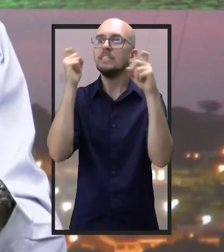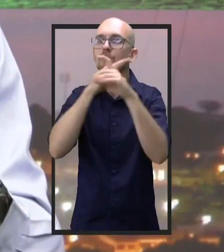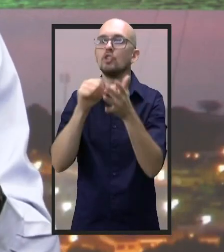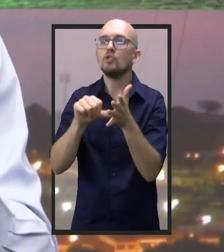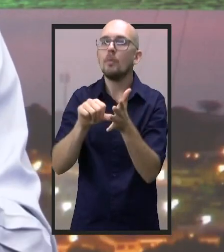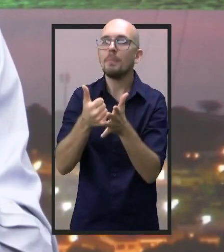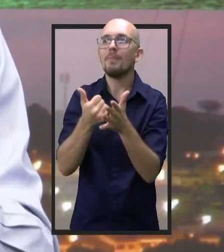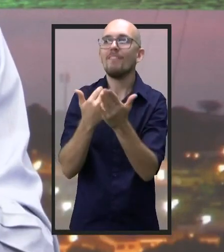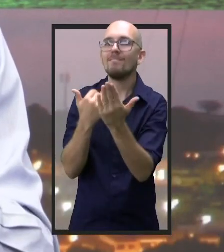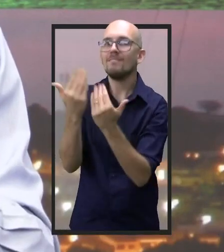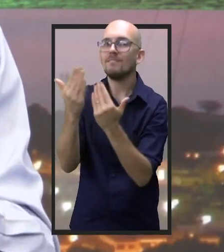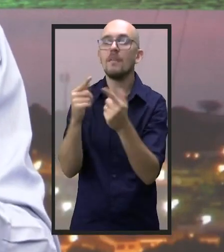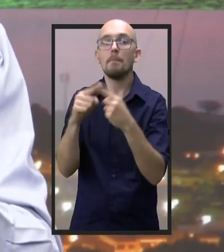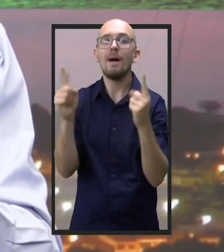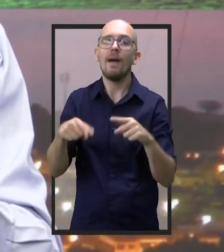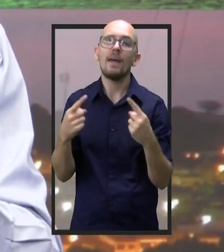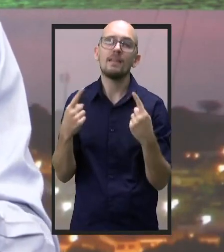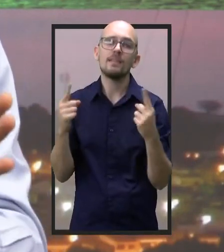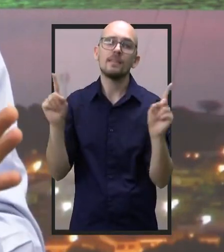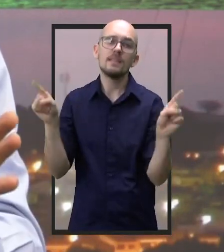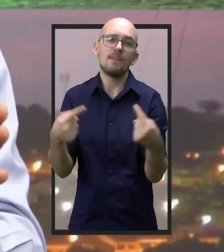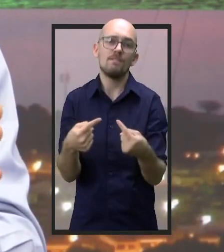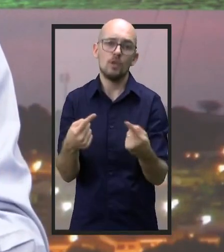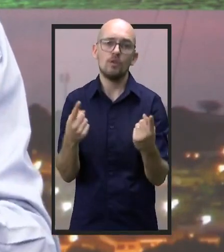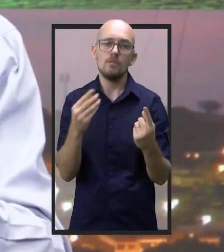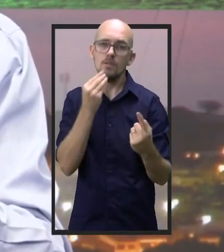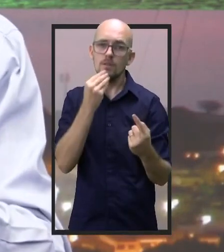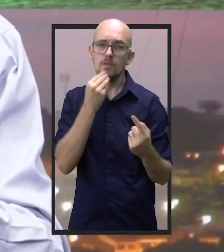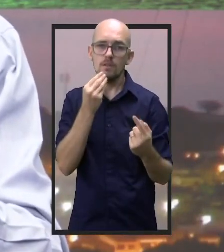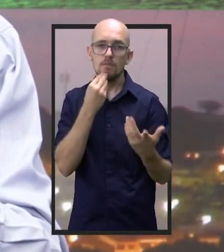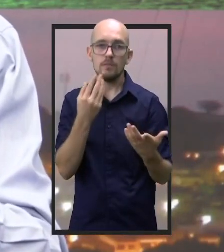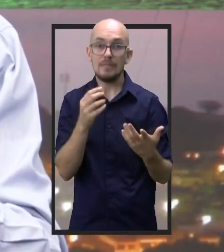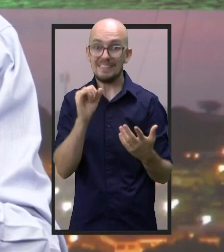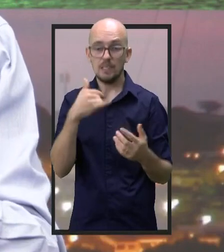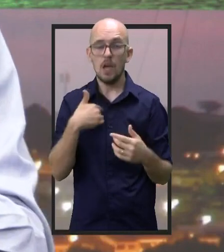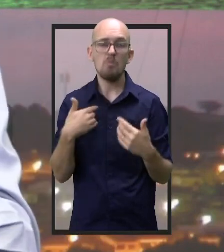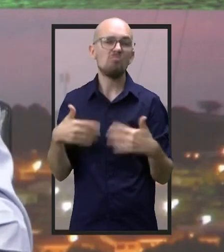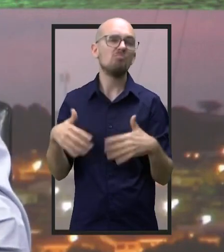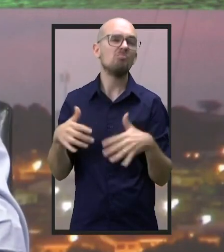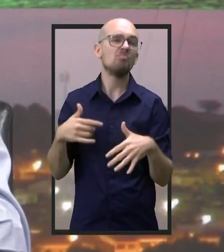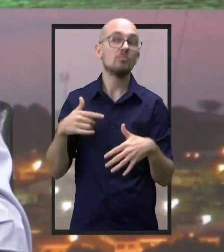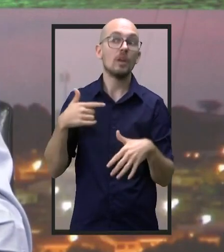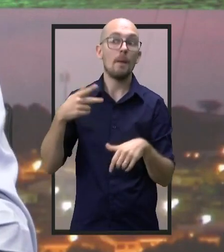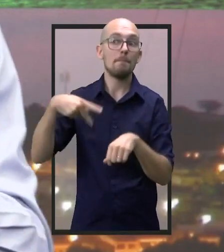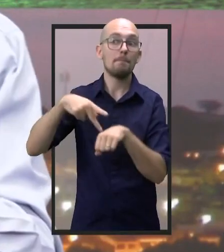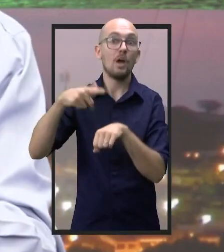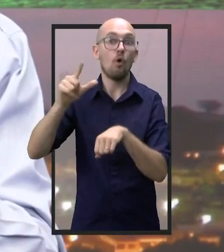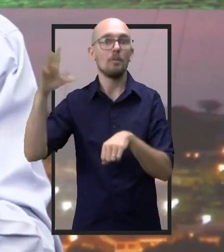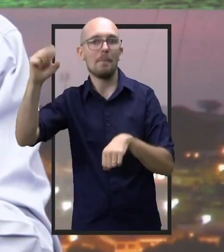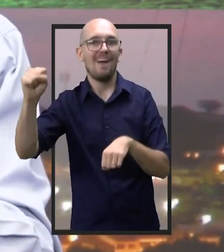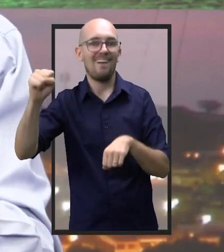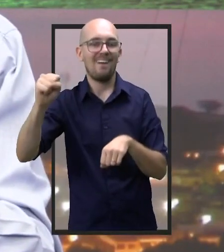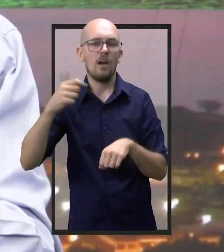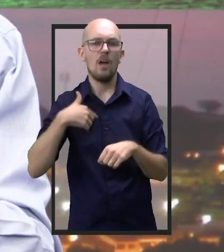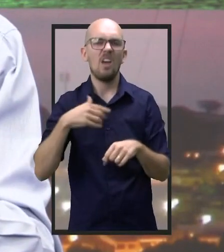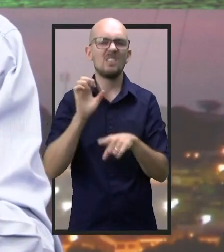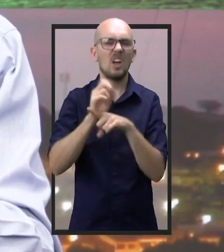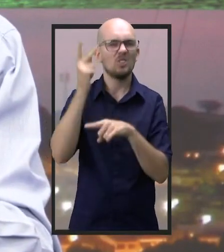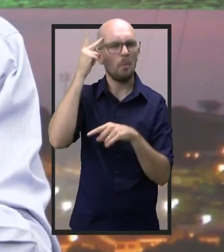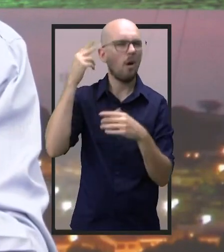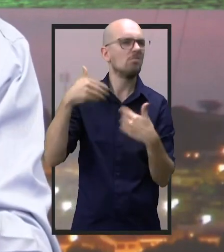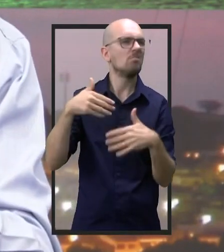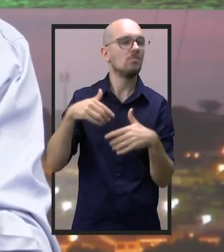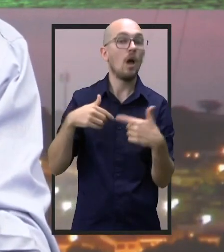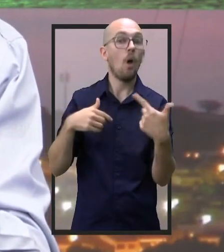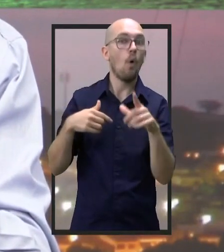mas é um desafio, é uma oportunidade, porque se não pegarmos, o outro pega. Se o nosso estado não pegar, o outro pega.